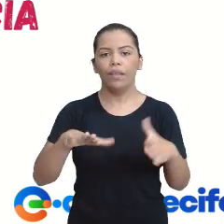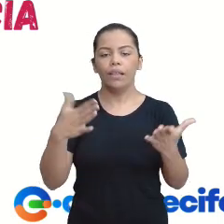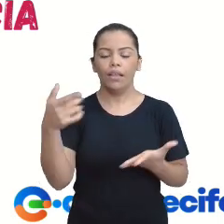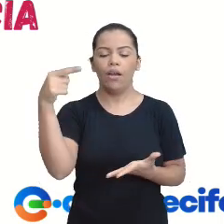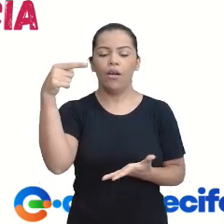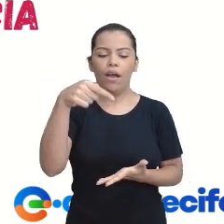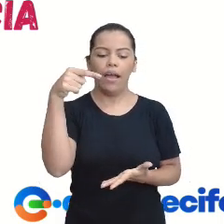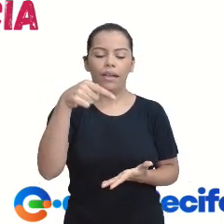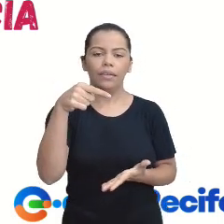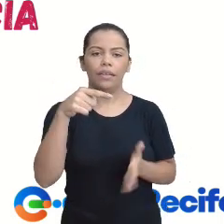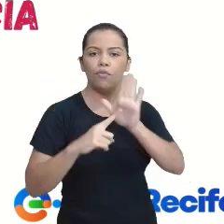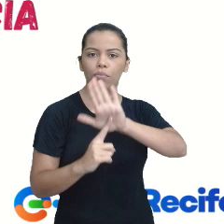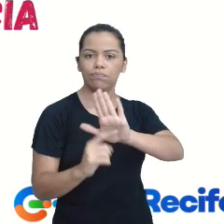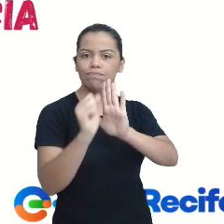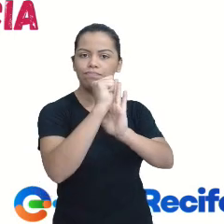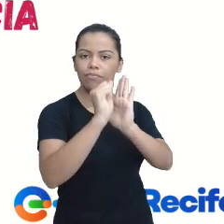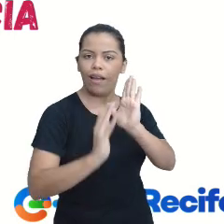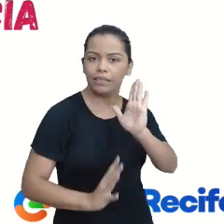Vocês,